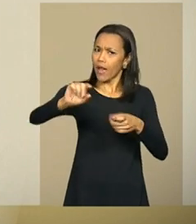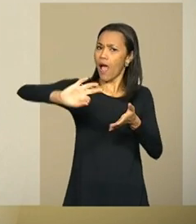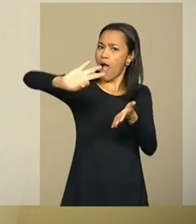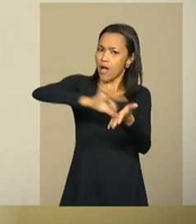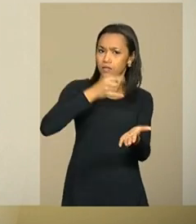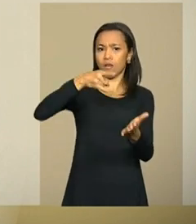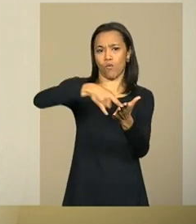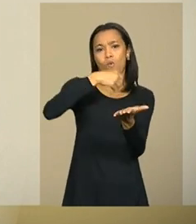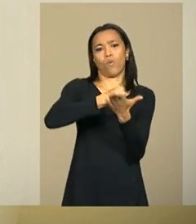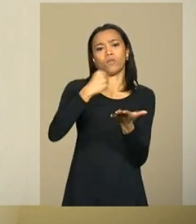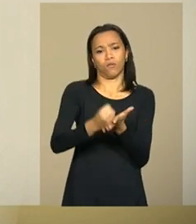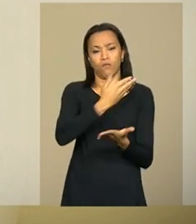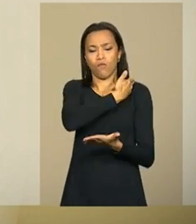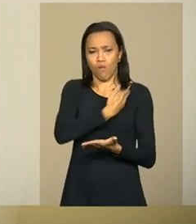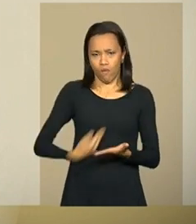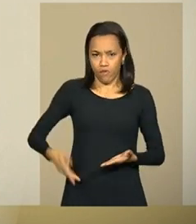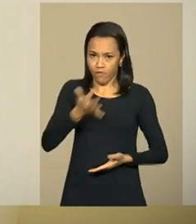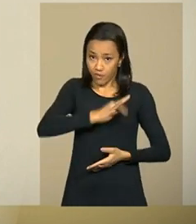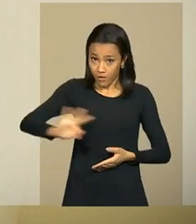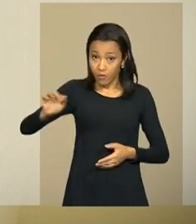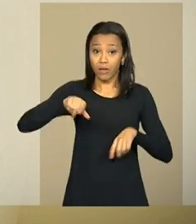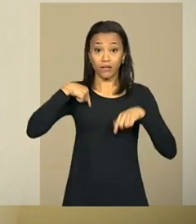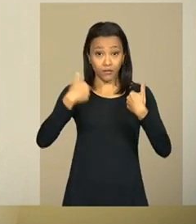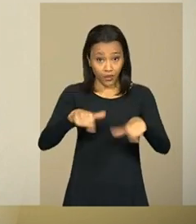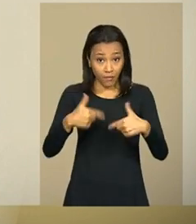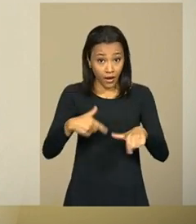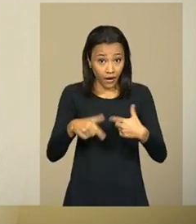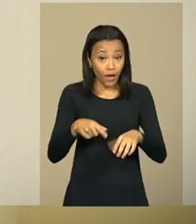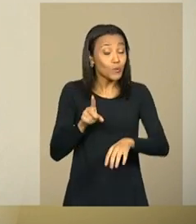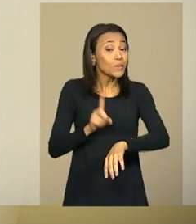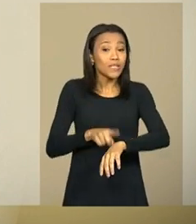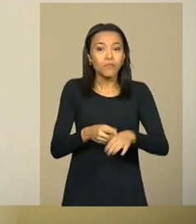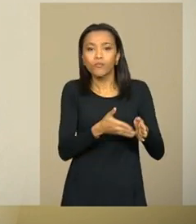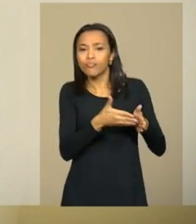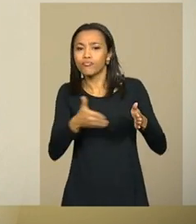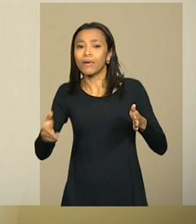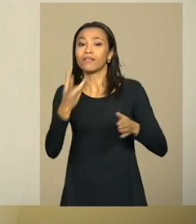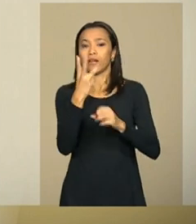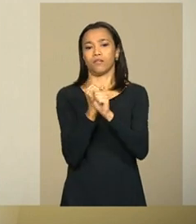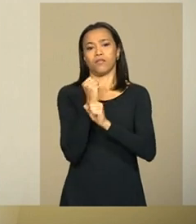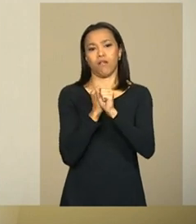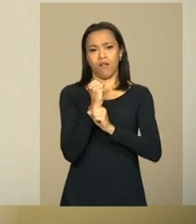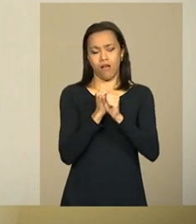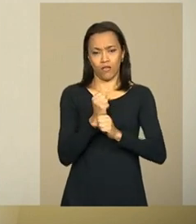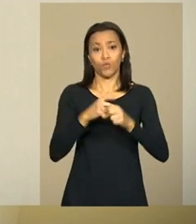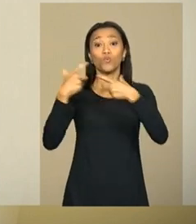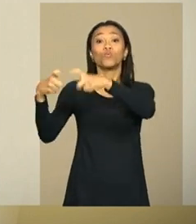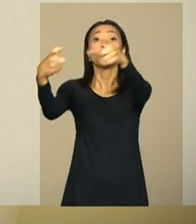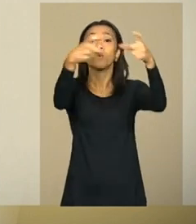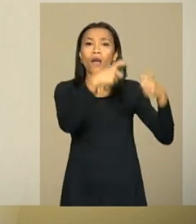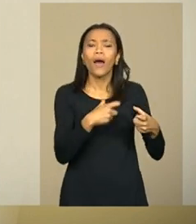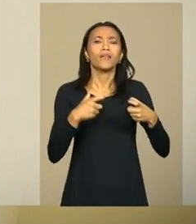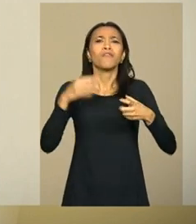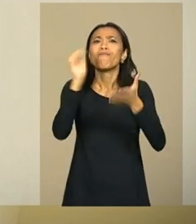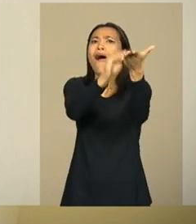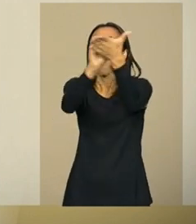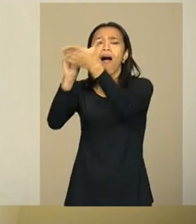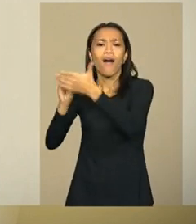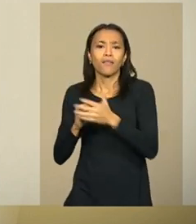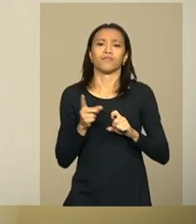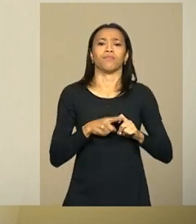contrato com o Governo Federal para trabalhar por pelo menos 3 anos nos lugares onde mais faltam